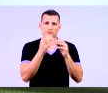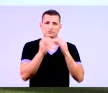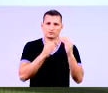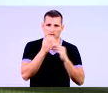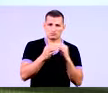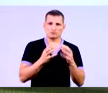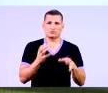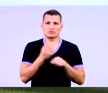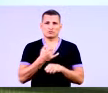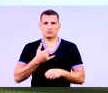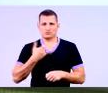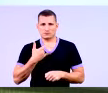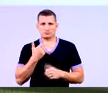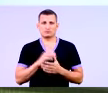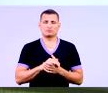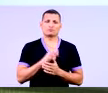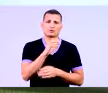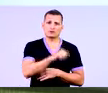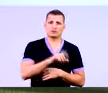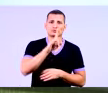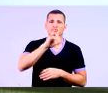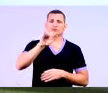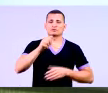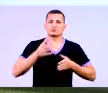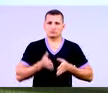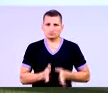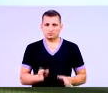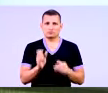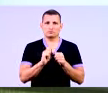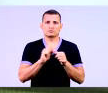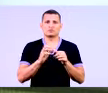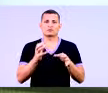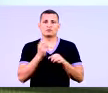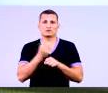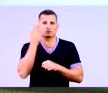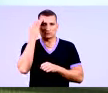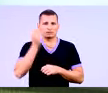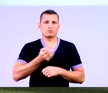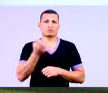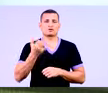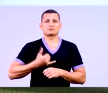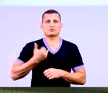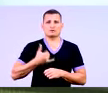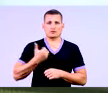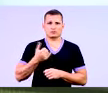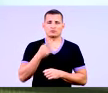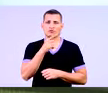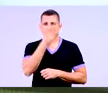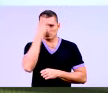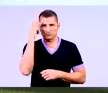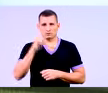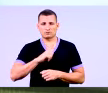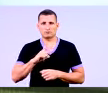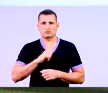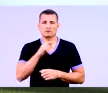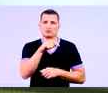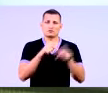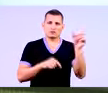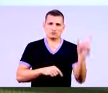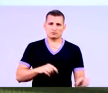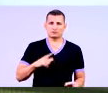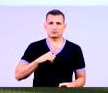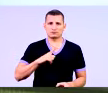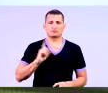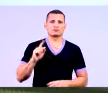vai pegar lá da data de nascimento vai fazer um cálculo de saber quantos anos aquela pessoa tem cliente tem